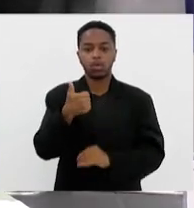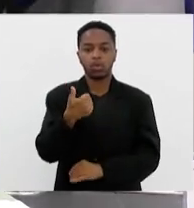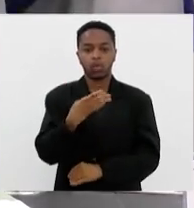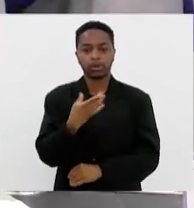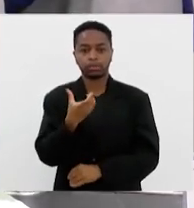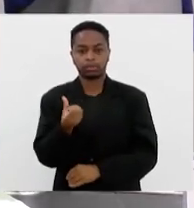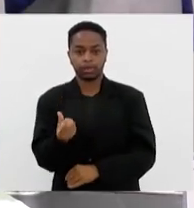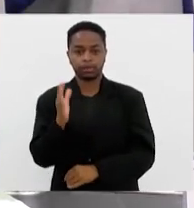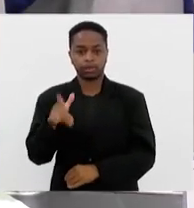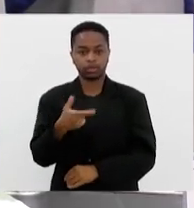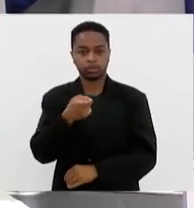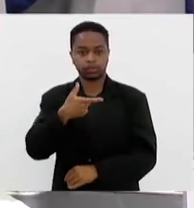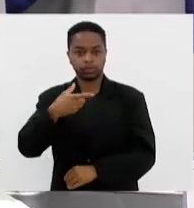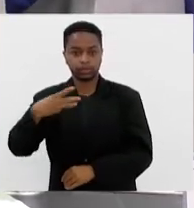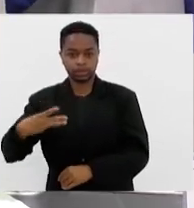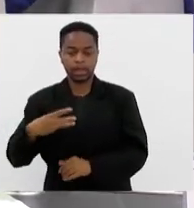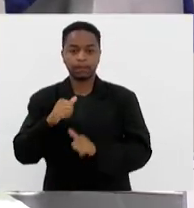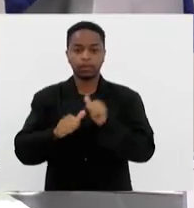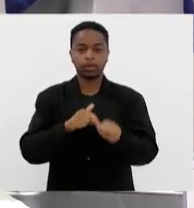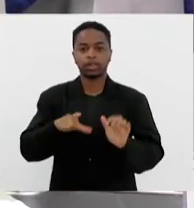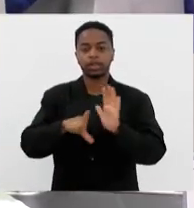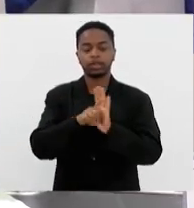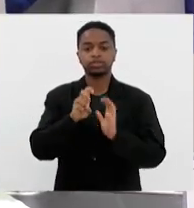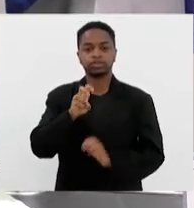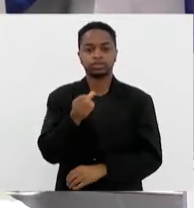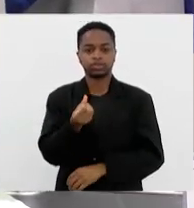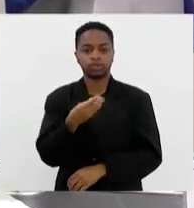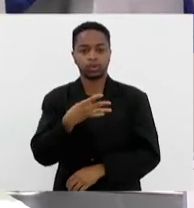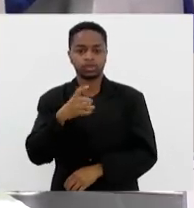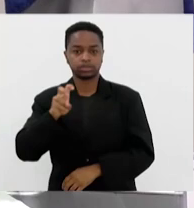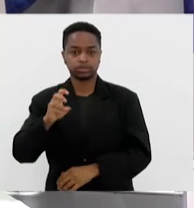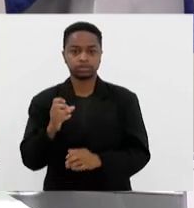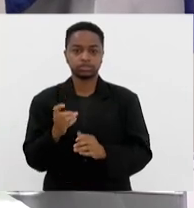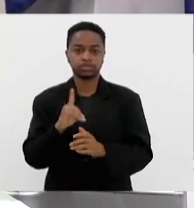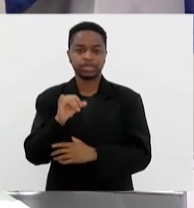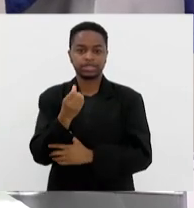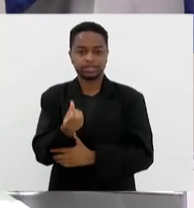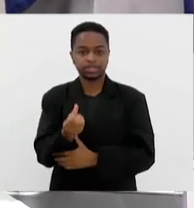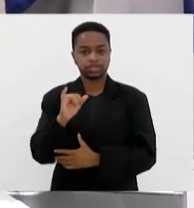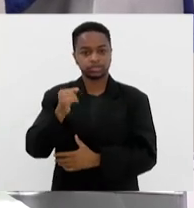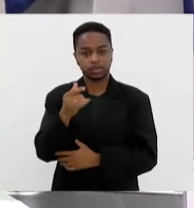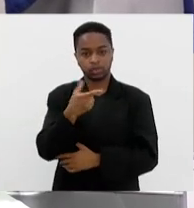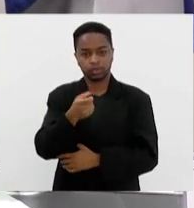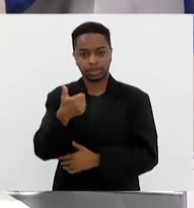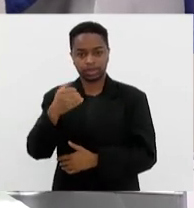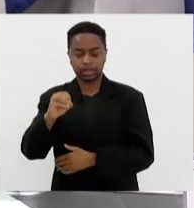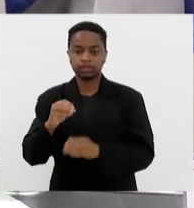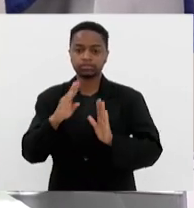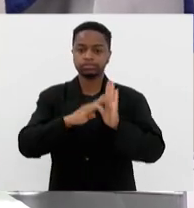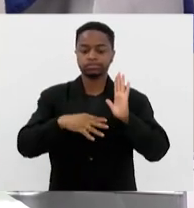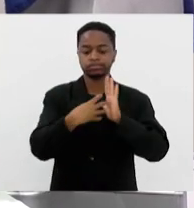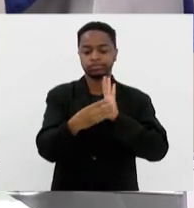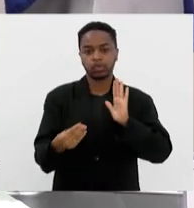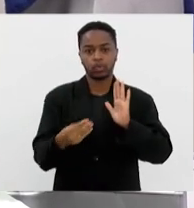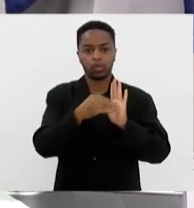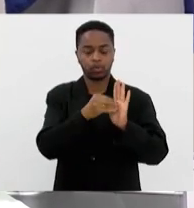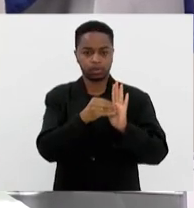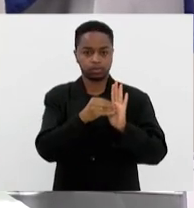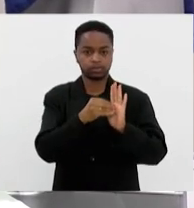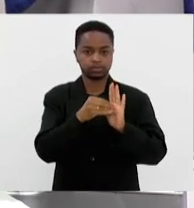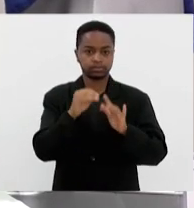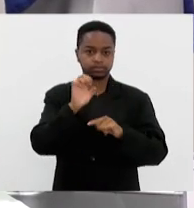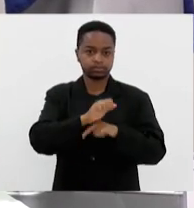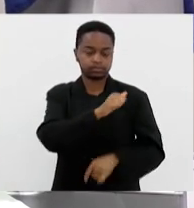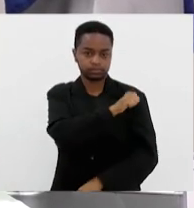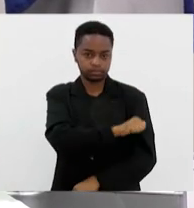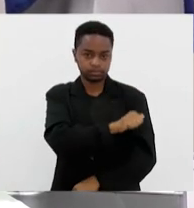2023, de autoria do deputado Márcio Canella, que altera a lei 5.645, de 6 de janeiro de 2010, para instituir no calendário oficial do Estado